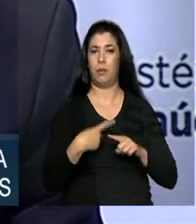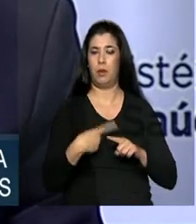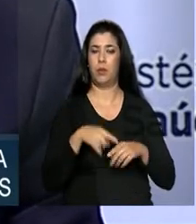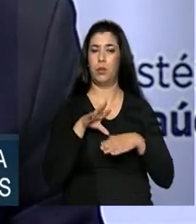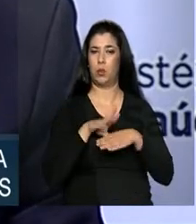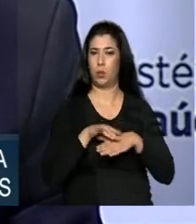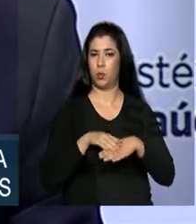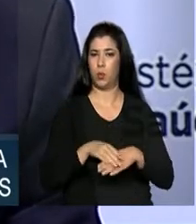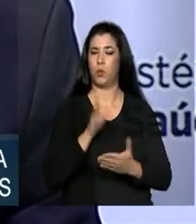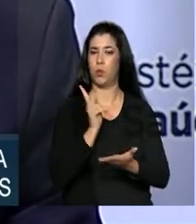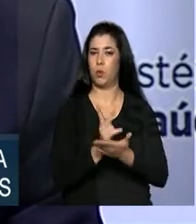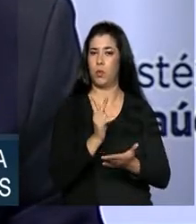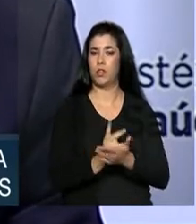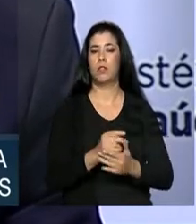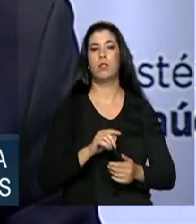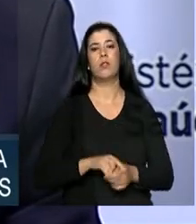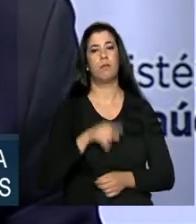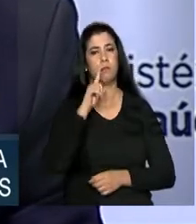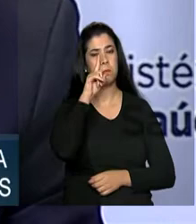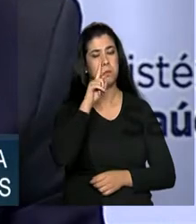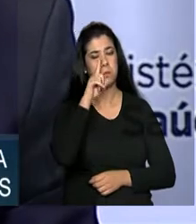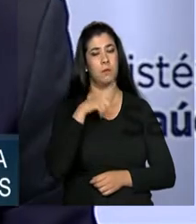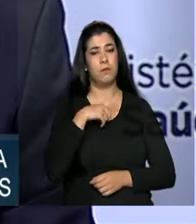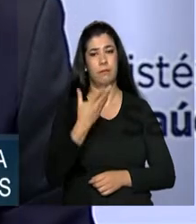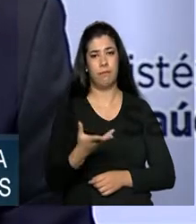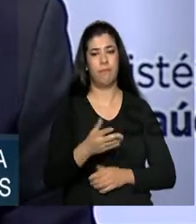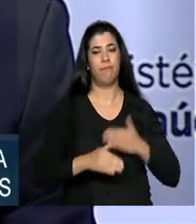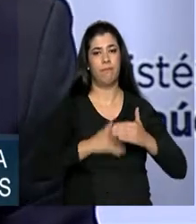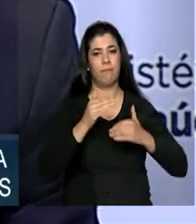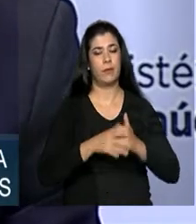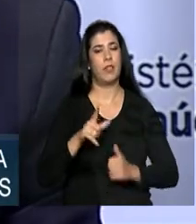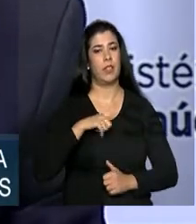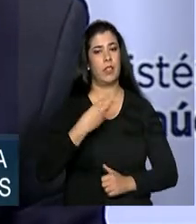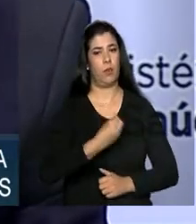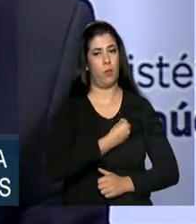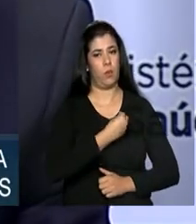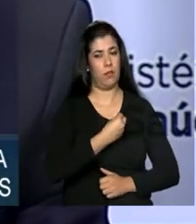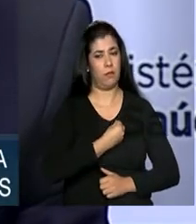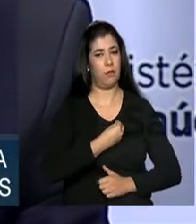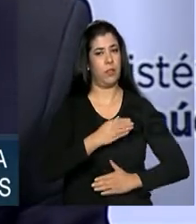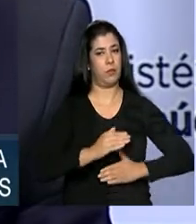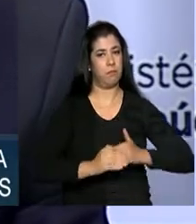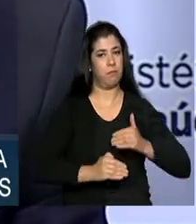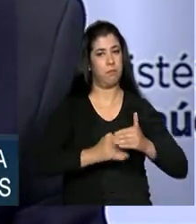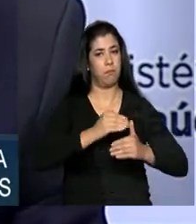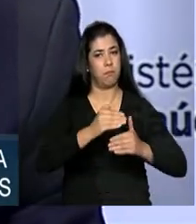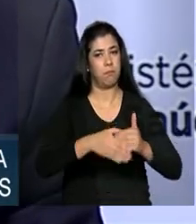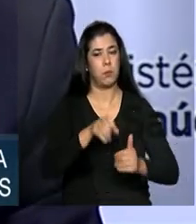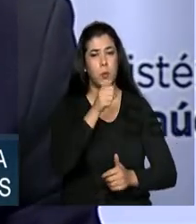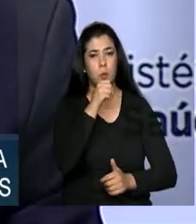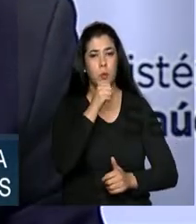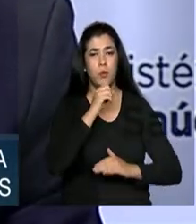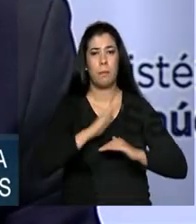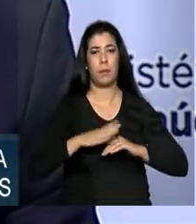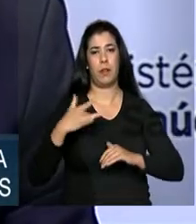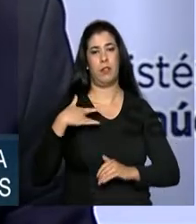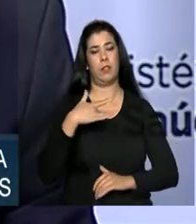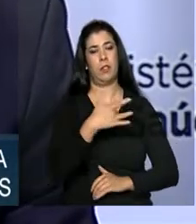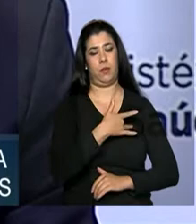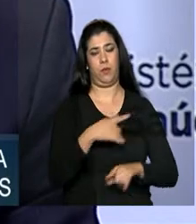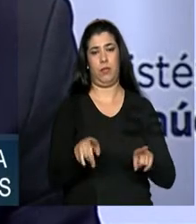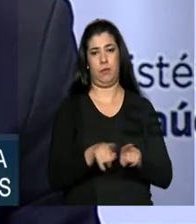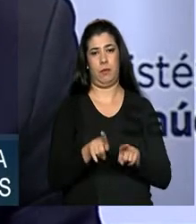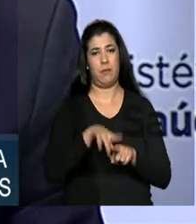de risco é decisivo para garantir uma vida mais saudável, um envelhecimento mais saudável e poder evitar,